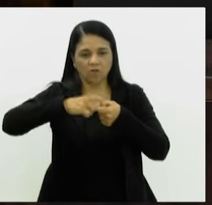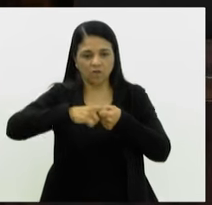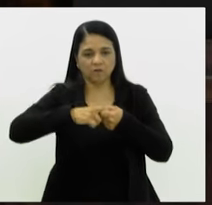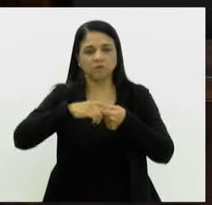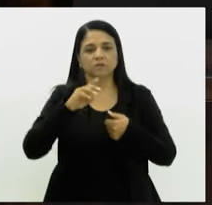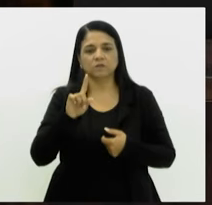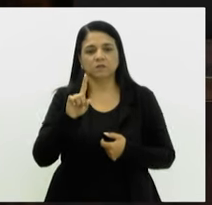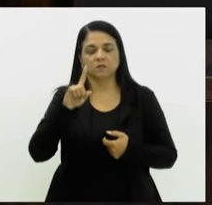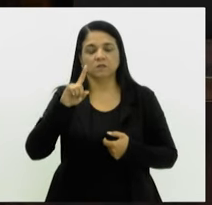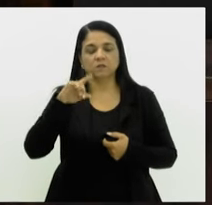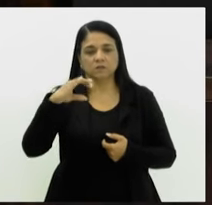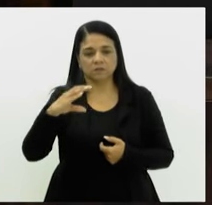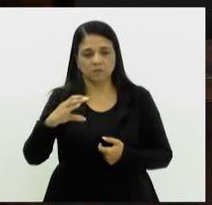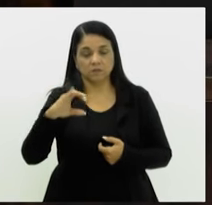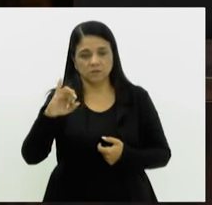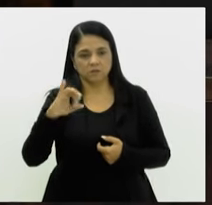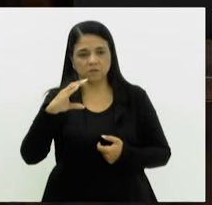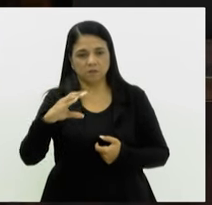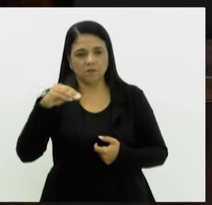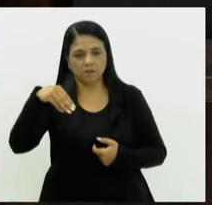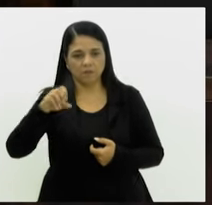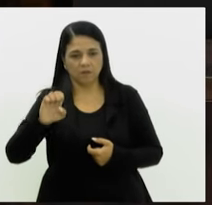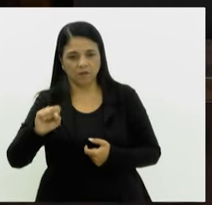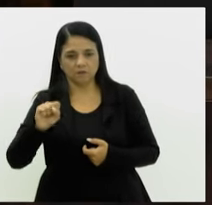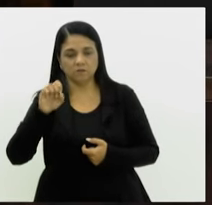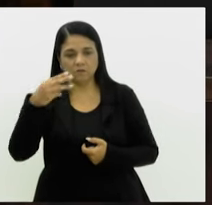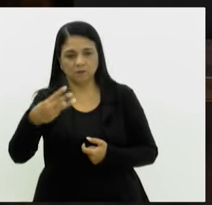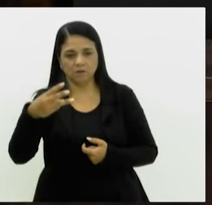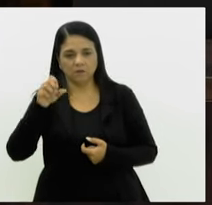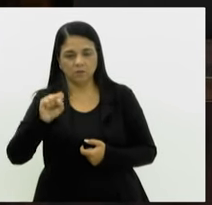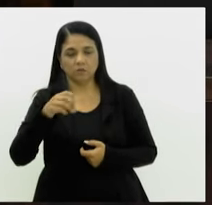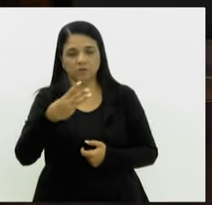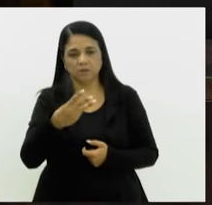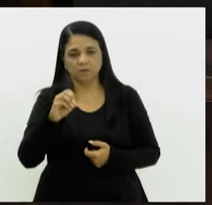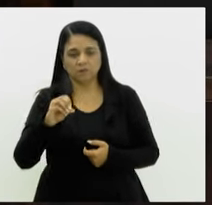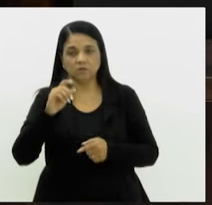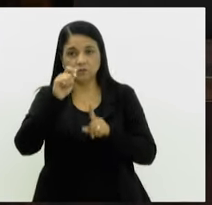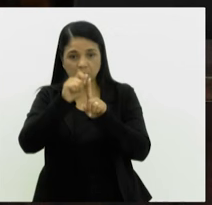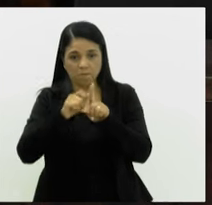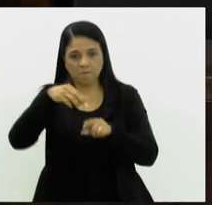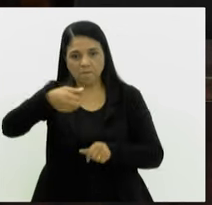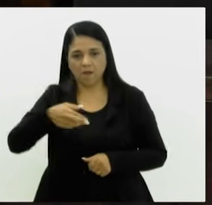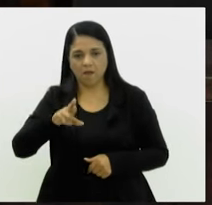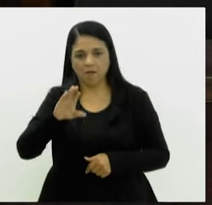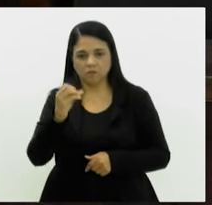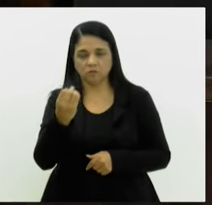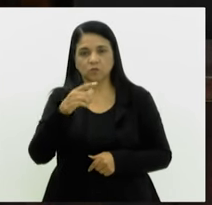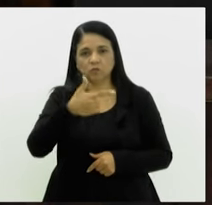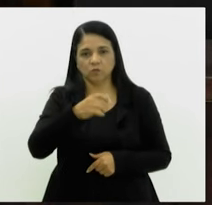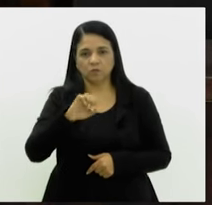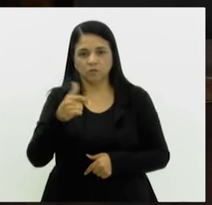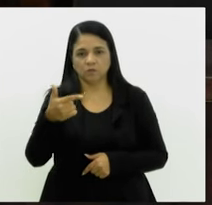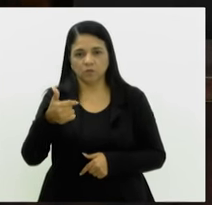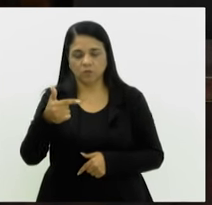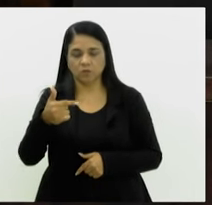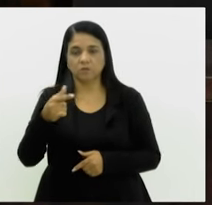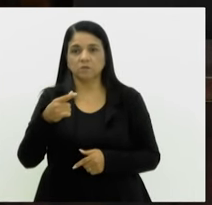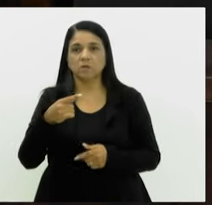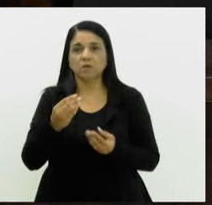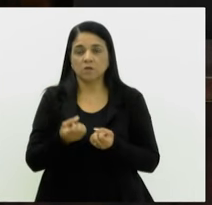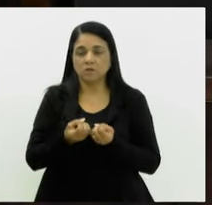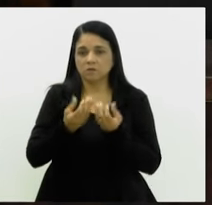ICMS número 38, de 30 de março de 2012, cujo teor concede isenção